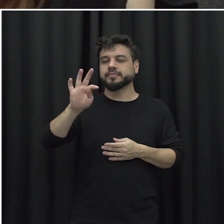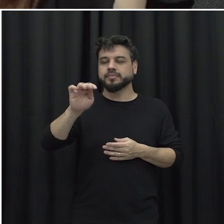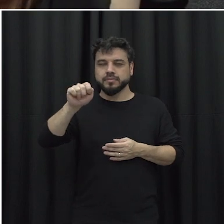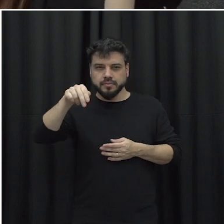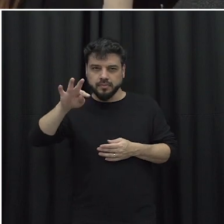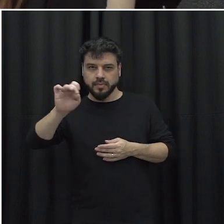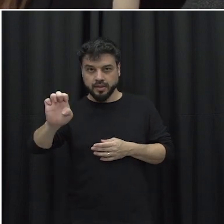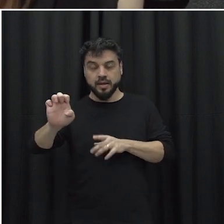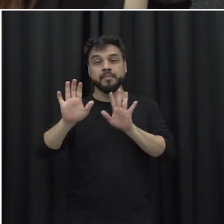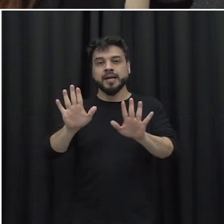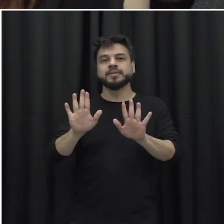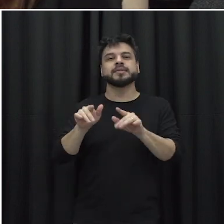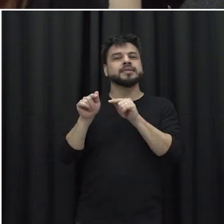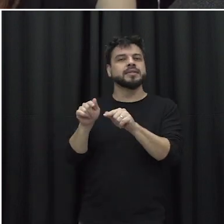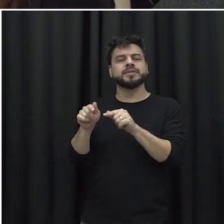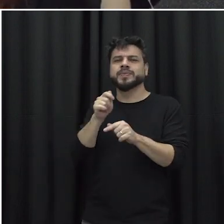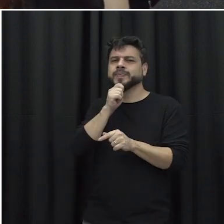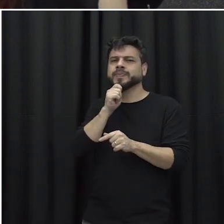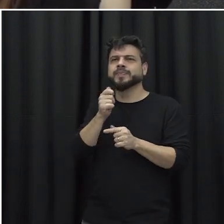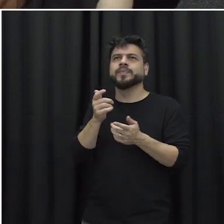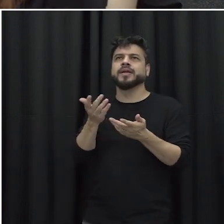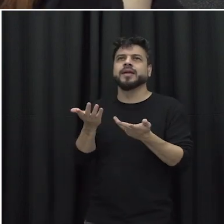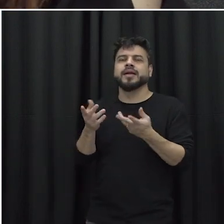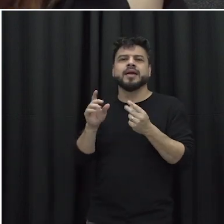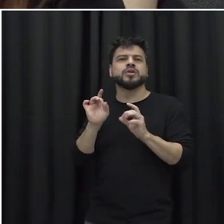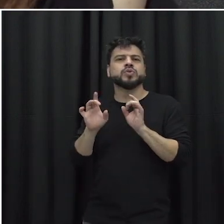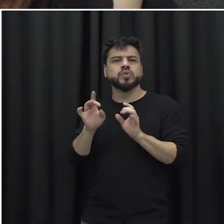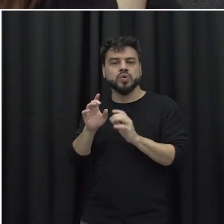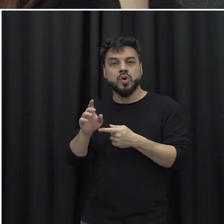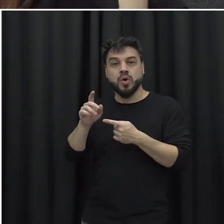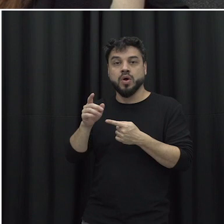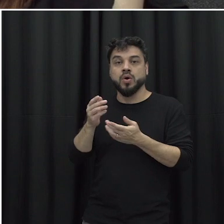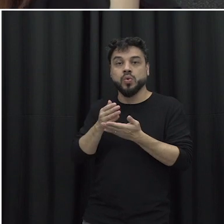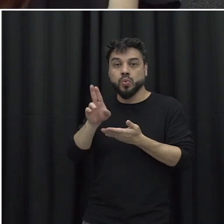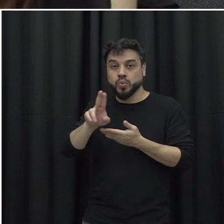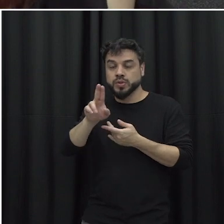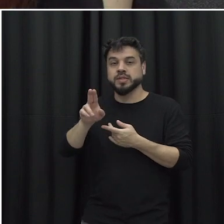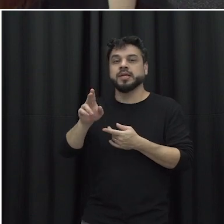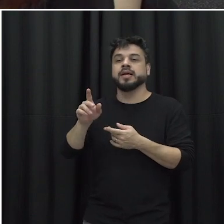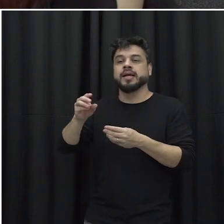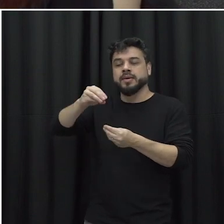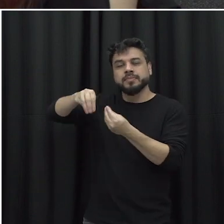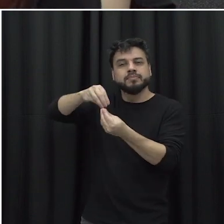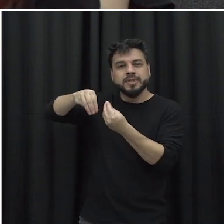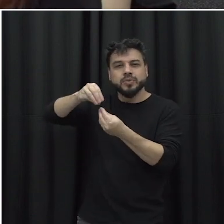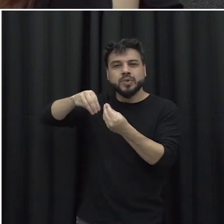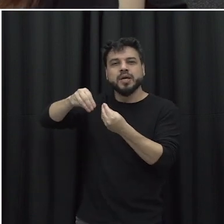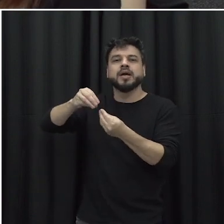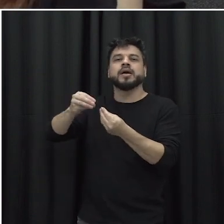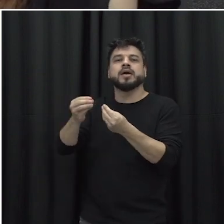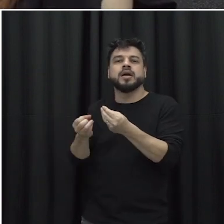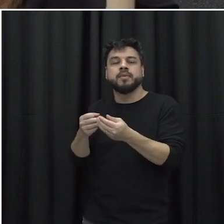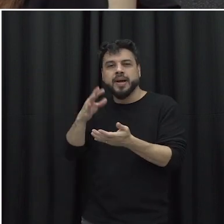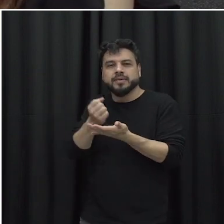são só... eles são o princípio ativo e eles são diluídos em alguma coisa, eles são produzidos de uma forma farmacêutica. Né?